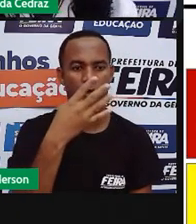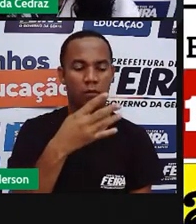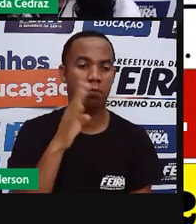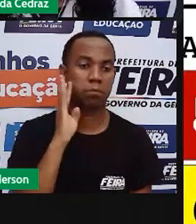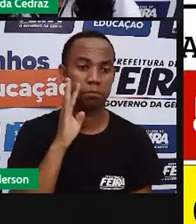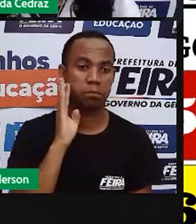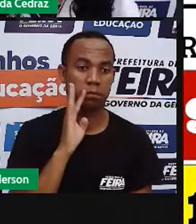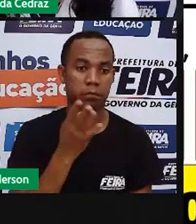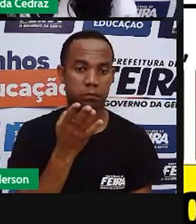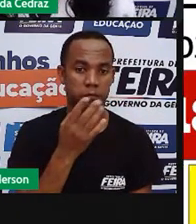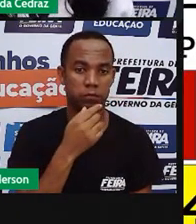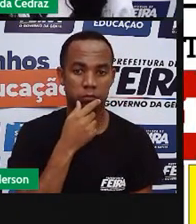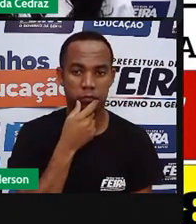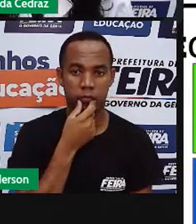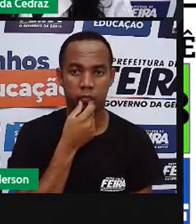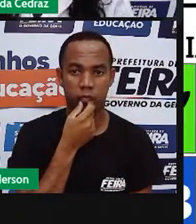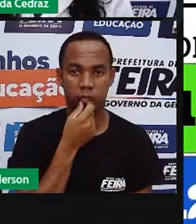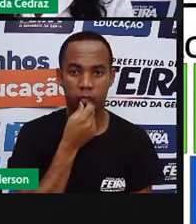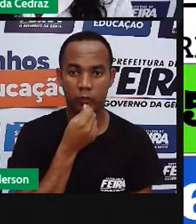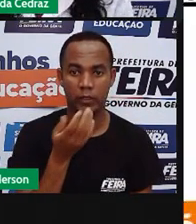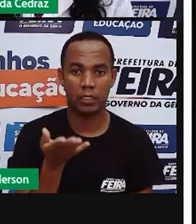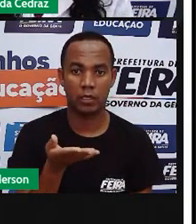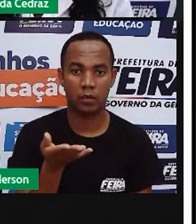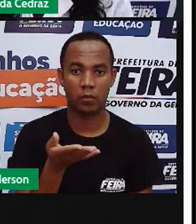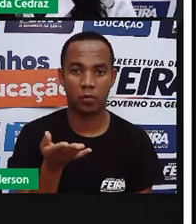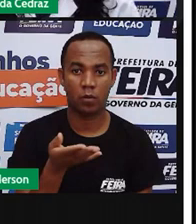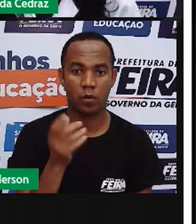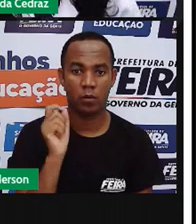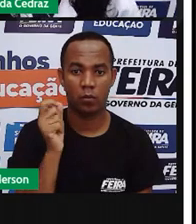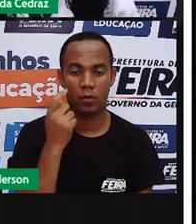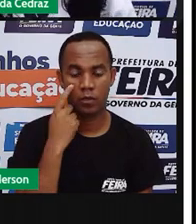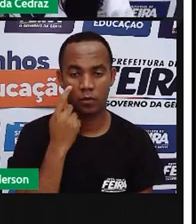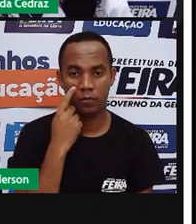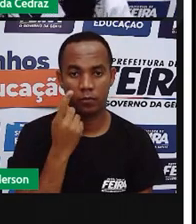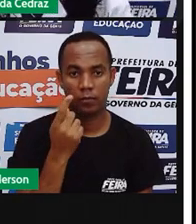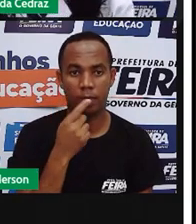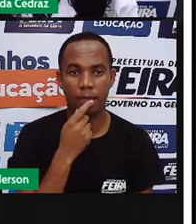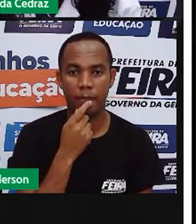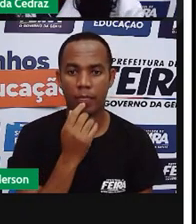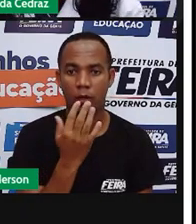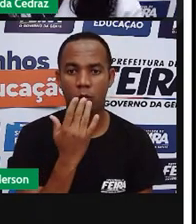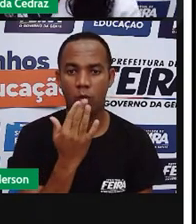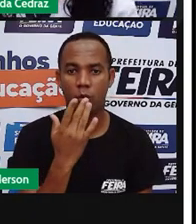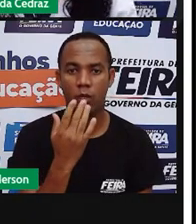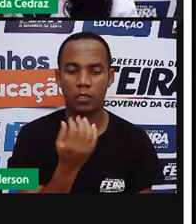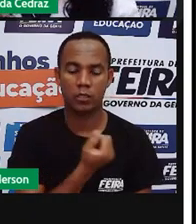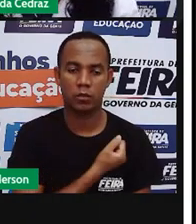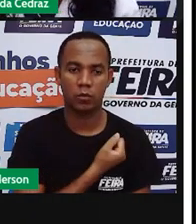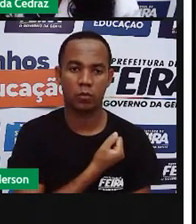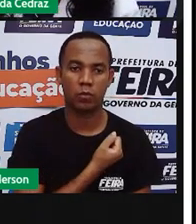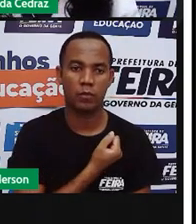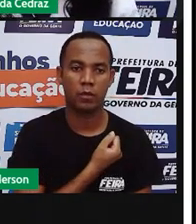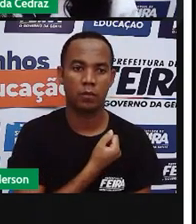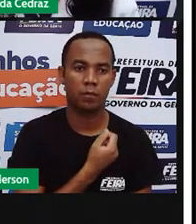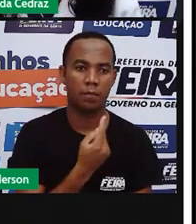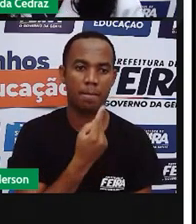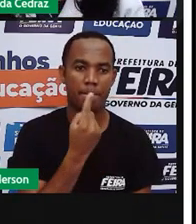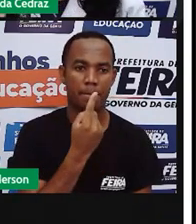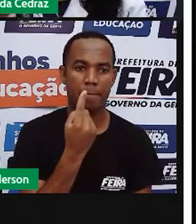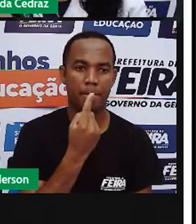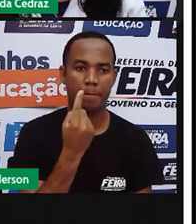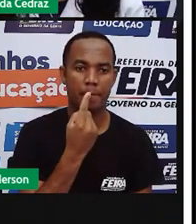legal. Mas agora chegou um desafio para vocês, de cores e números. O primeiro desafio